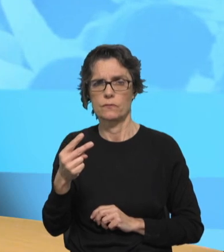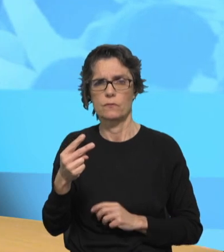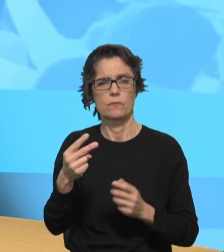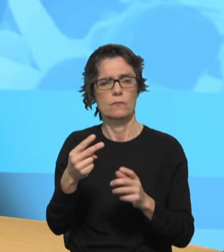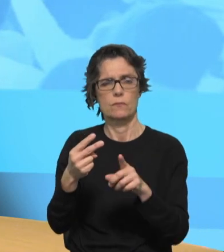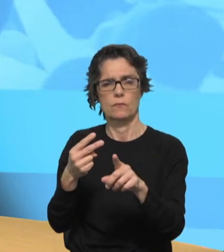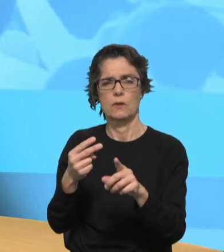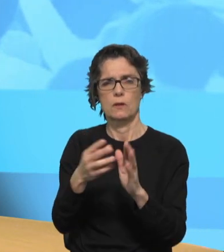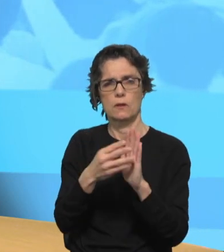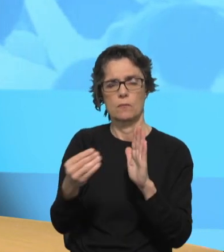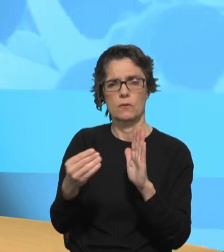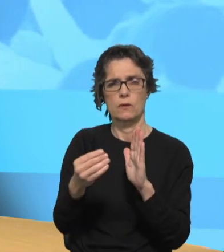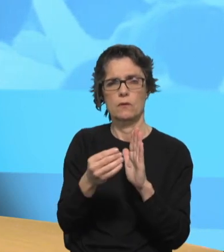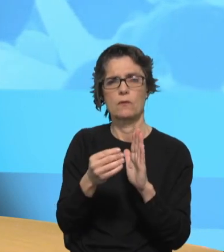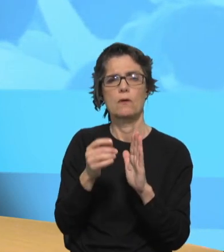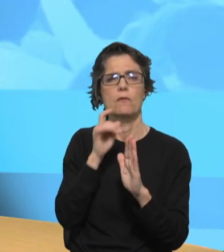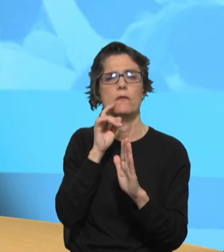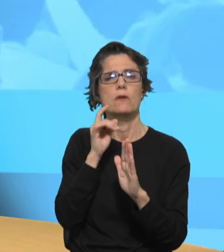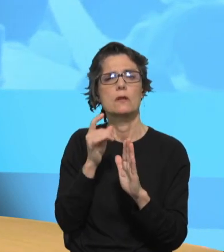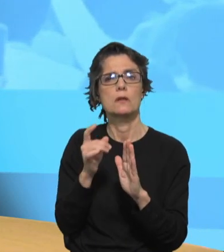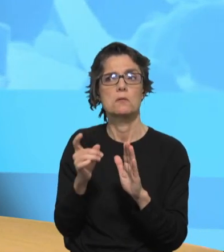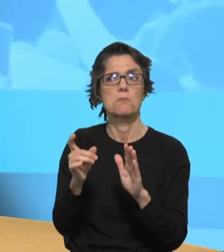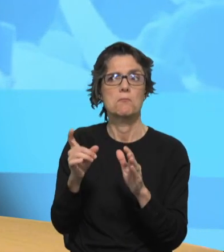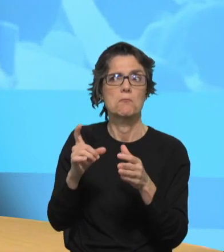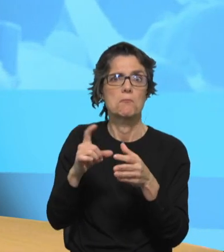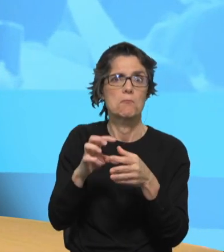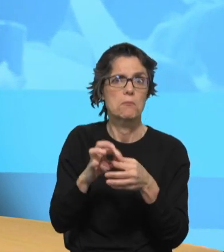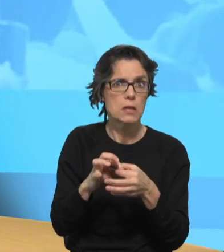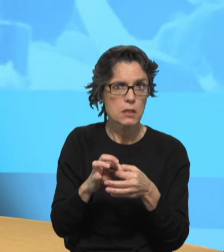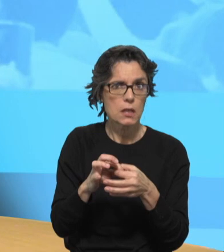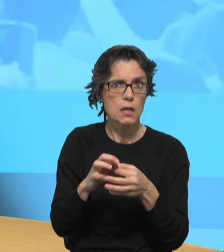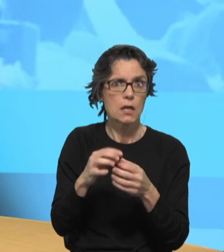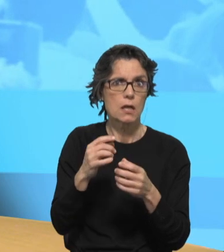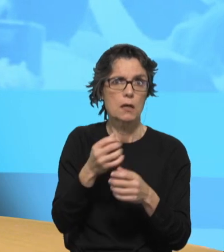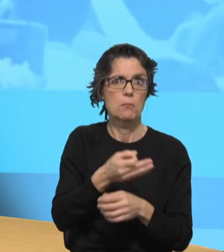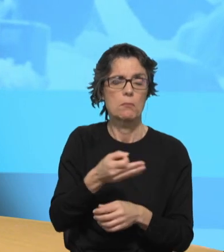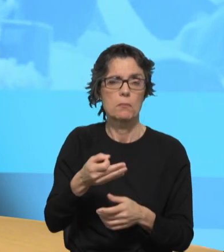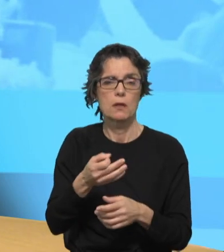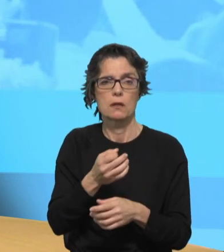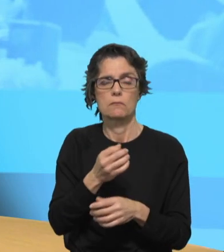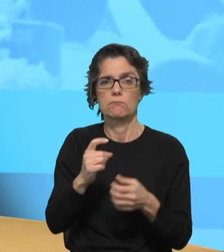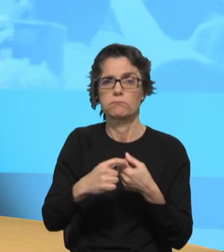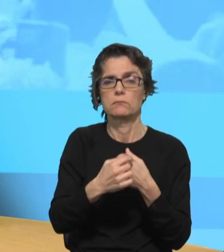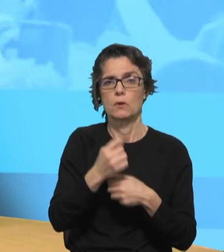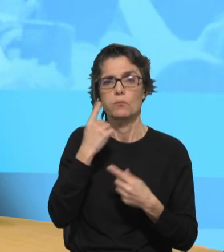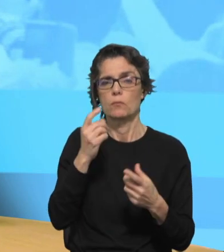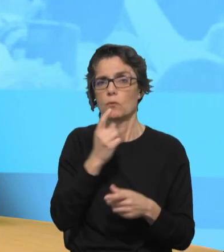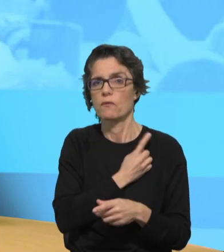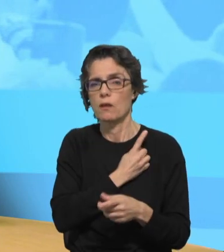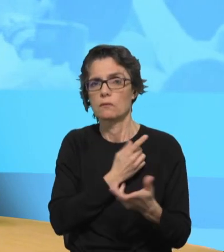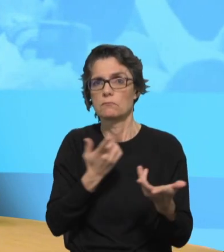modelos, enfim, parcerias, as famosas parcerias público-privadas, ou outros modelos que integrem os